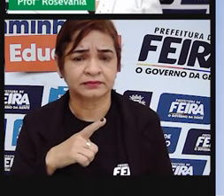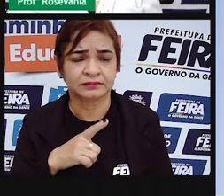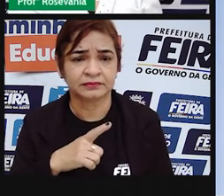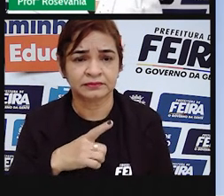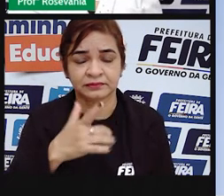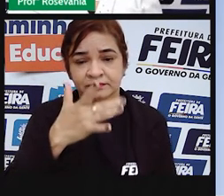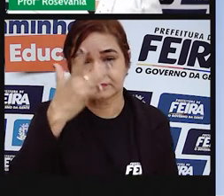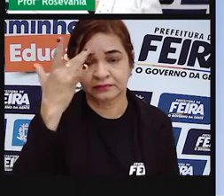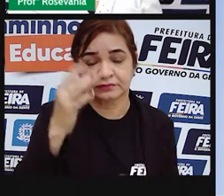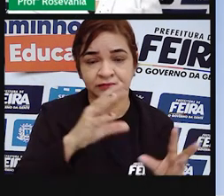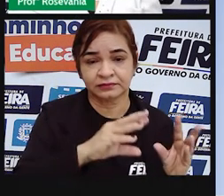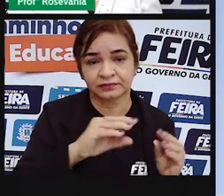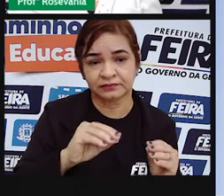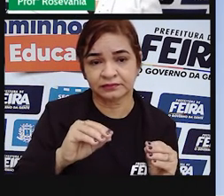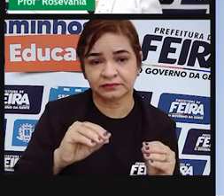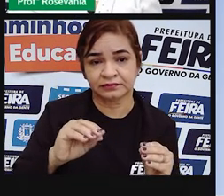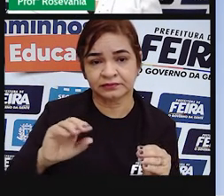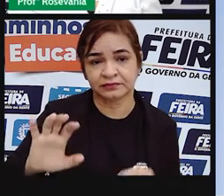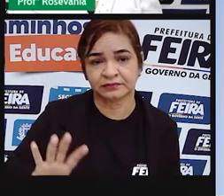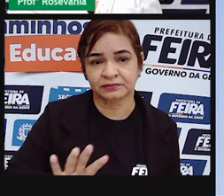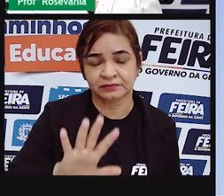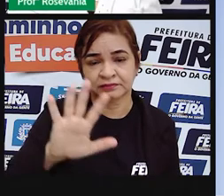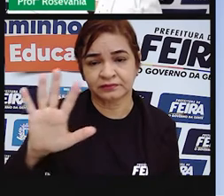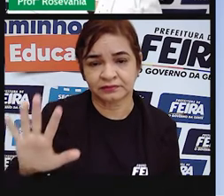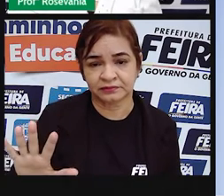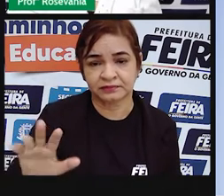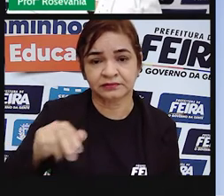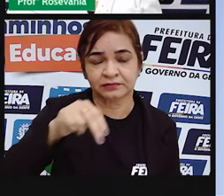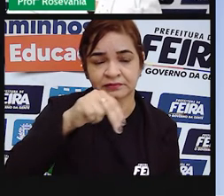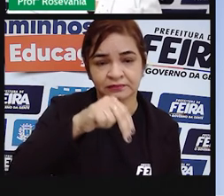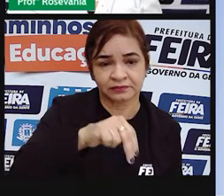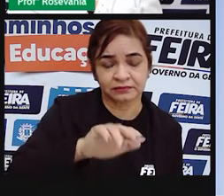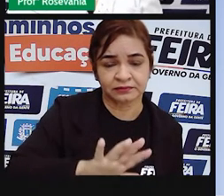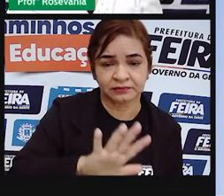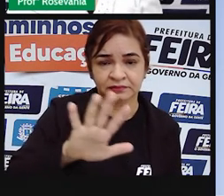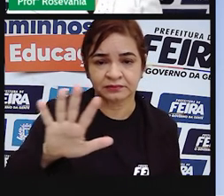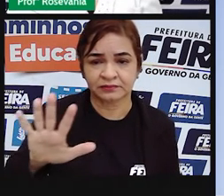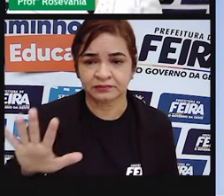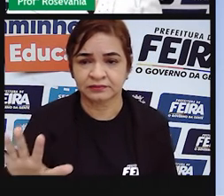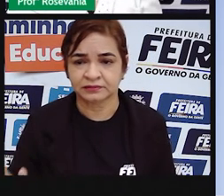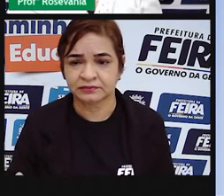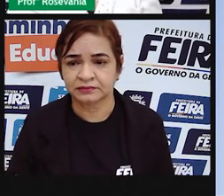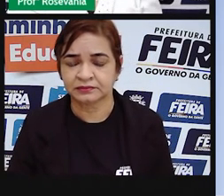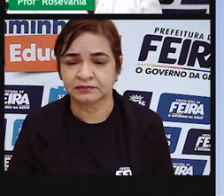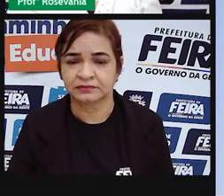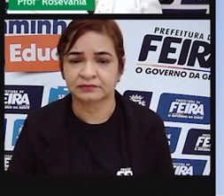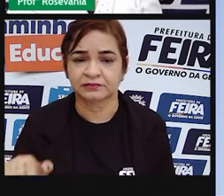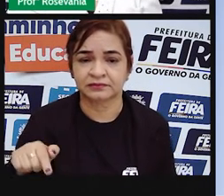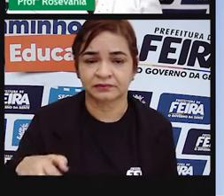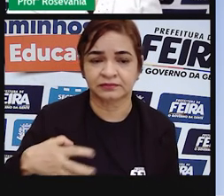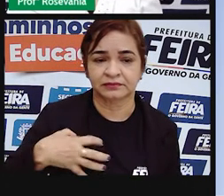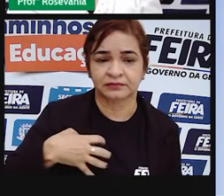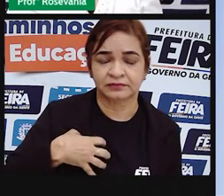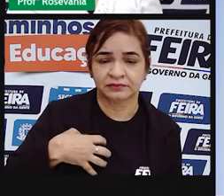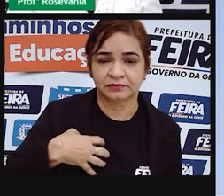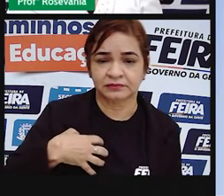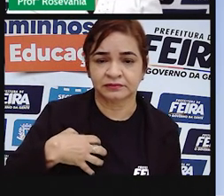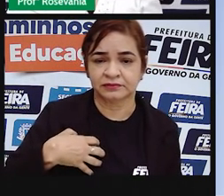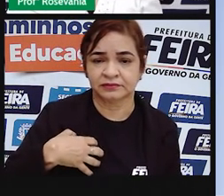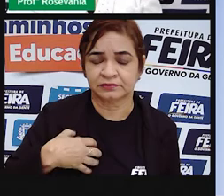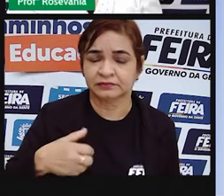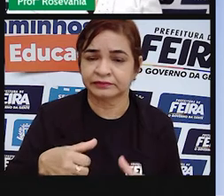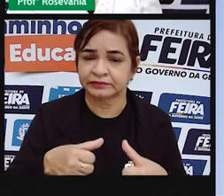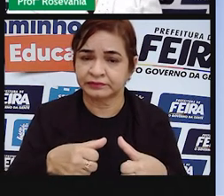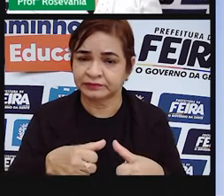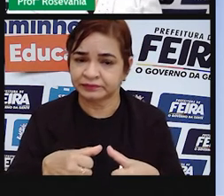saída do pessoal do Nordeste aí, tá vendo? Mostrando vários estados, inclusive o nosso estado aqui da Bahia, onde eles